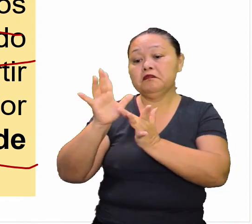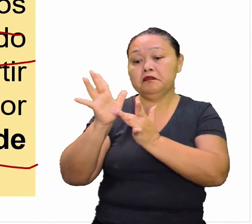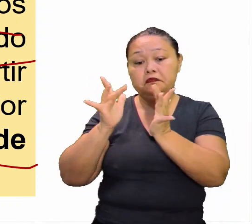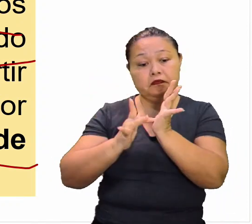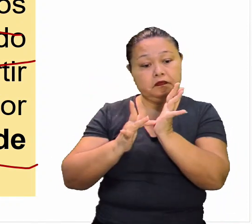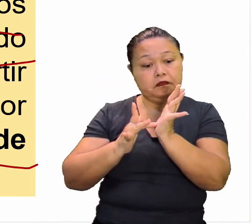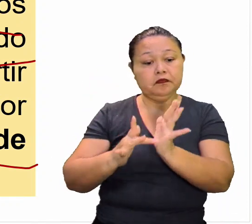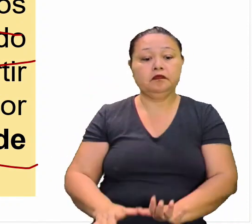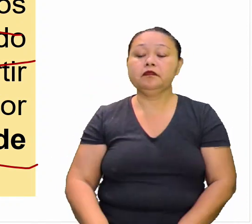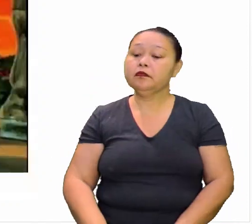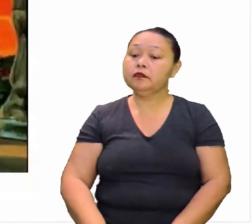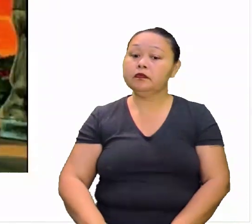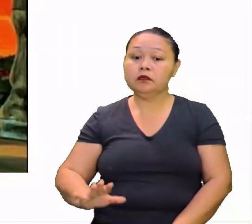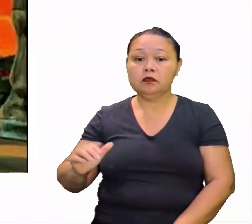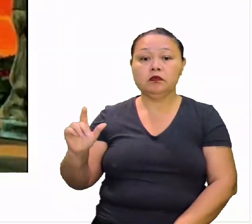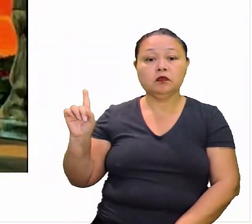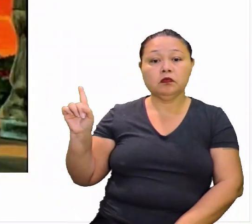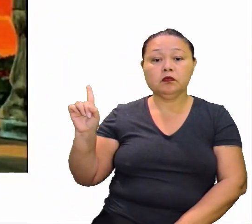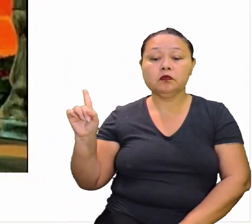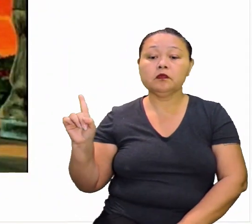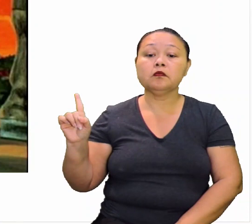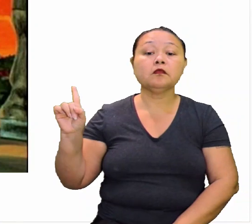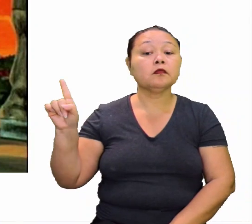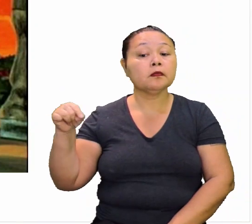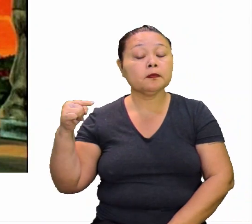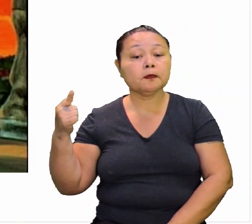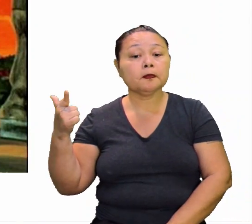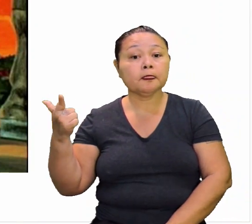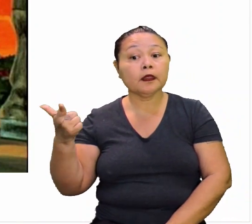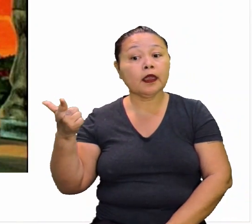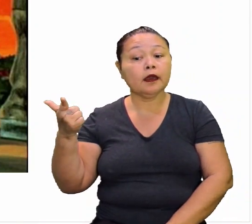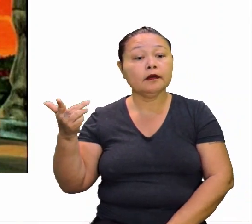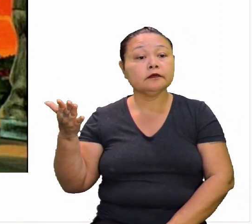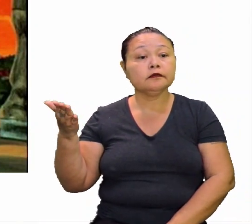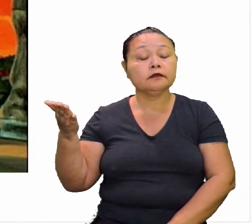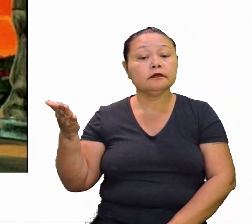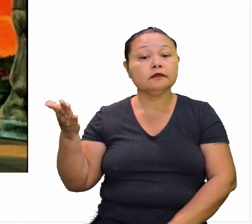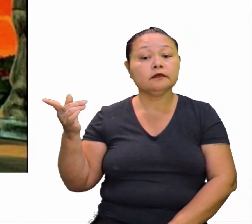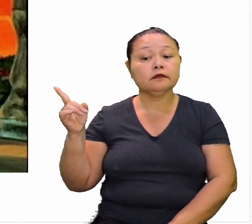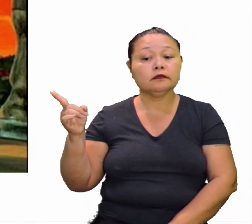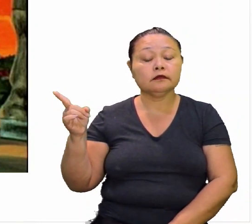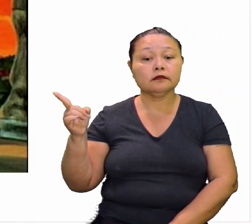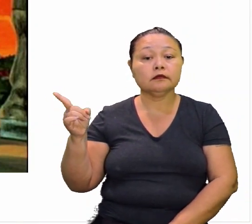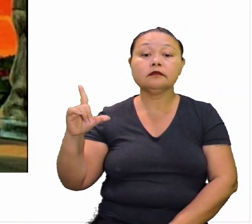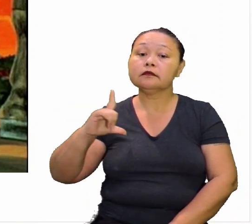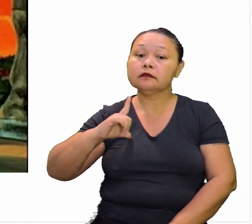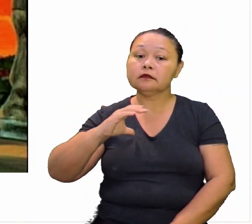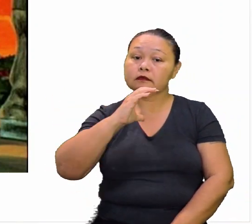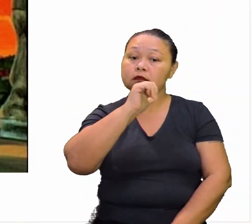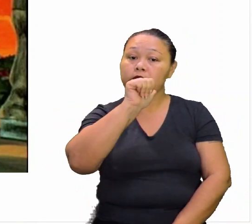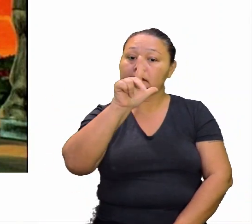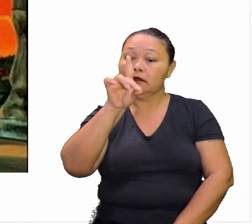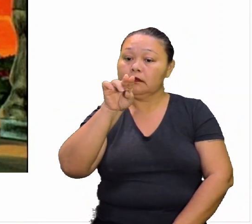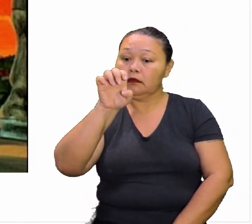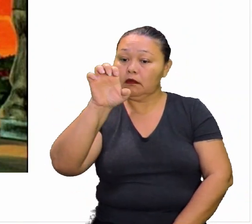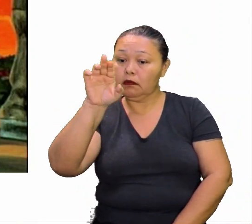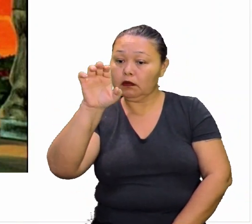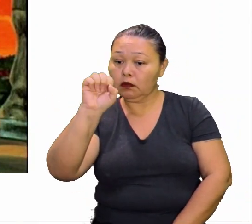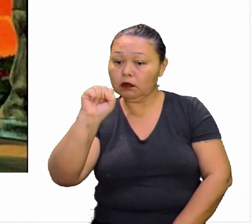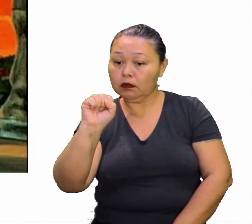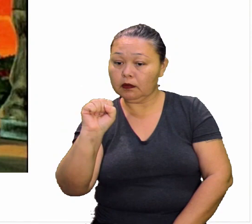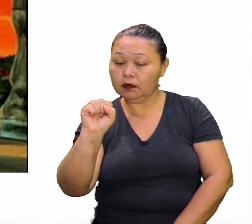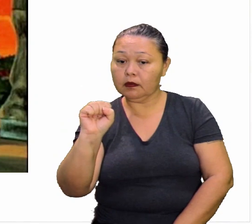a.C. Aos assírios. E aí, eu tenho os caldeus.